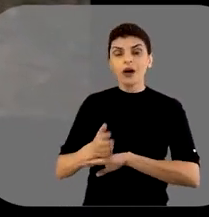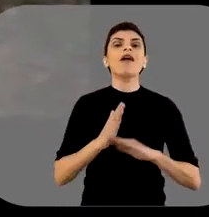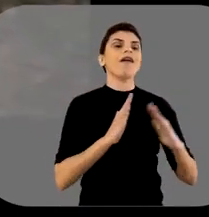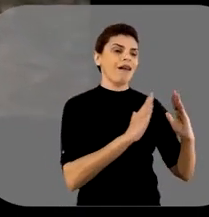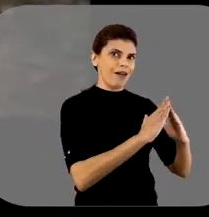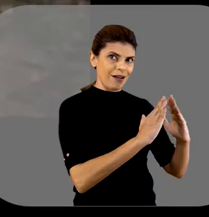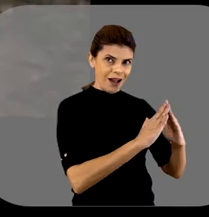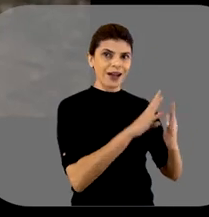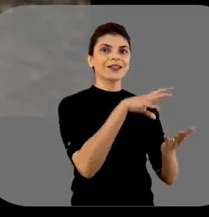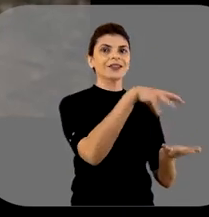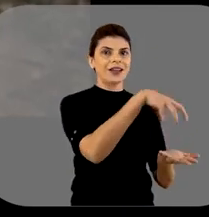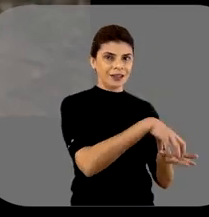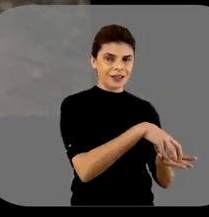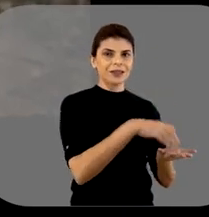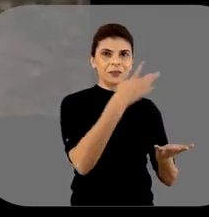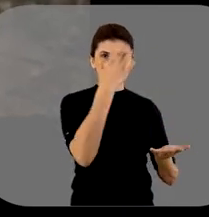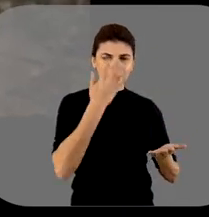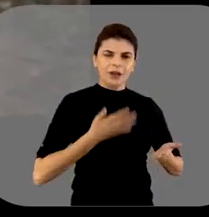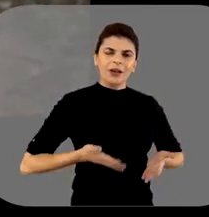delas.